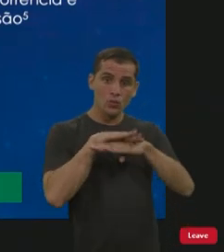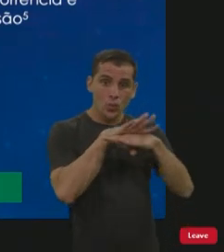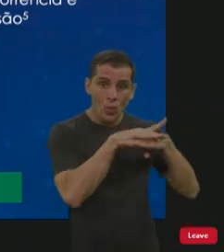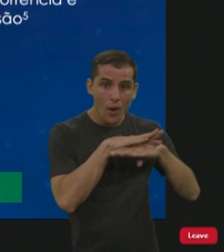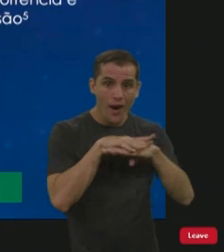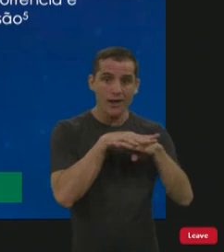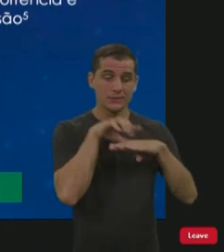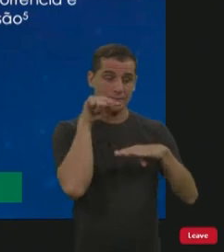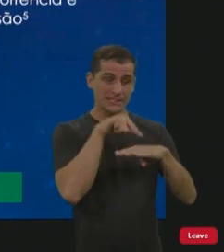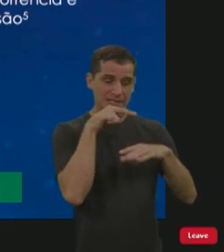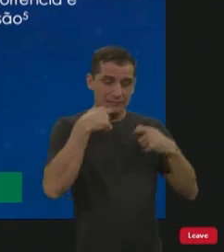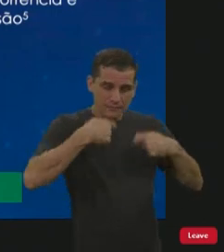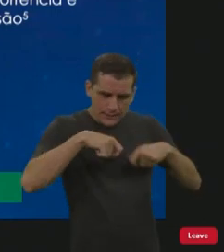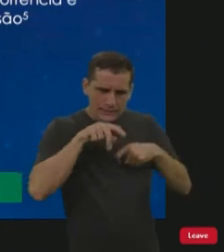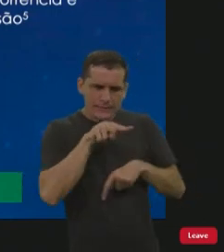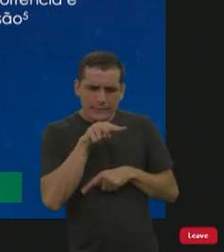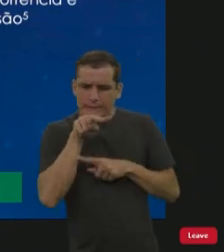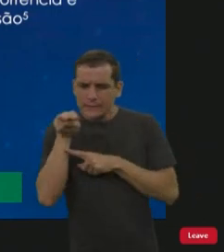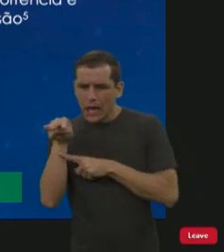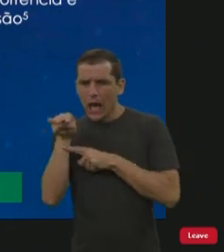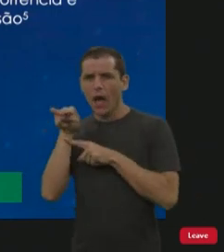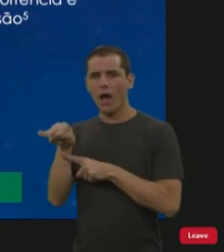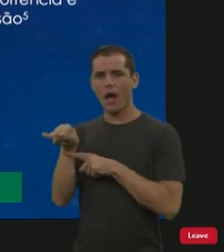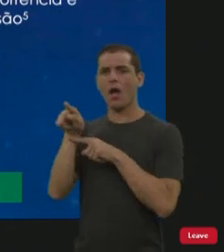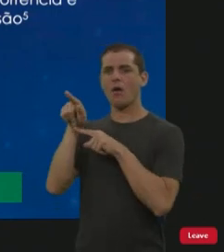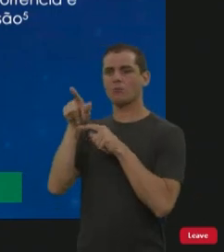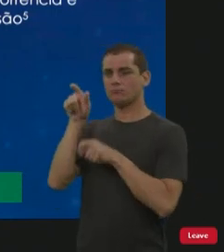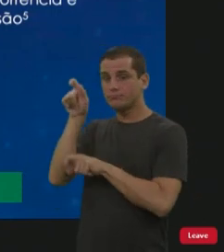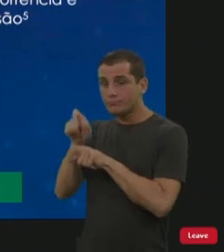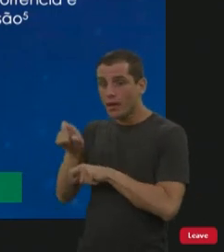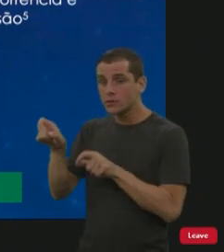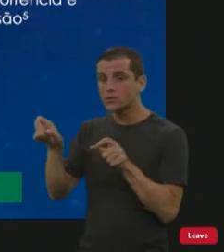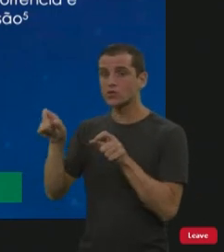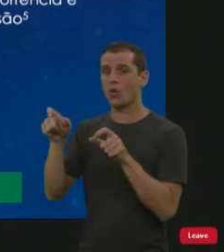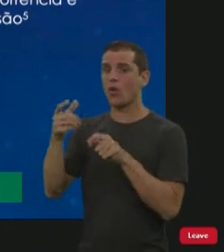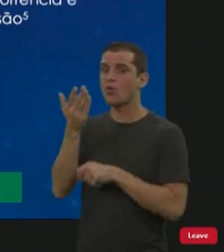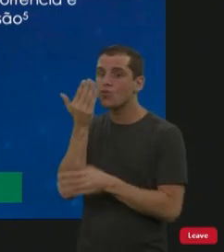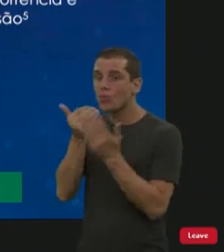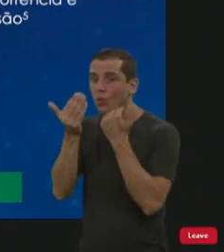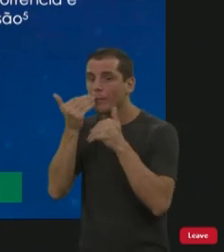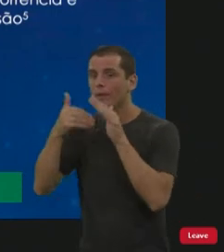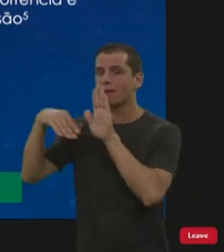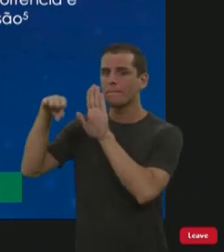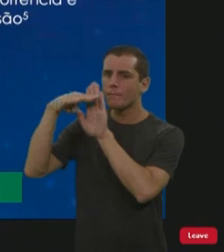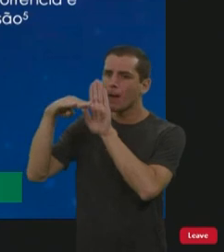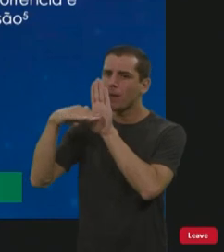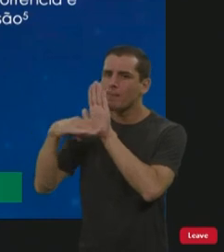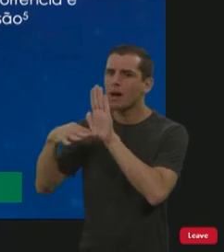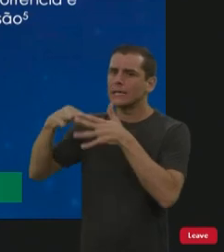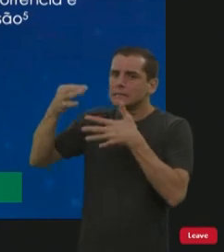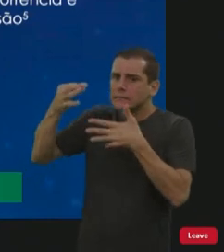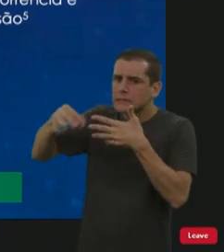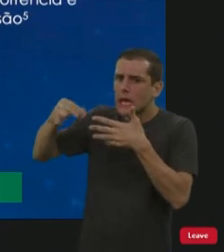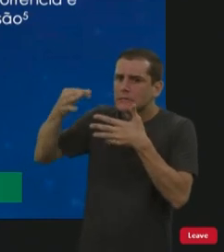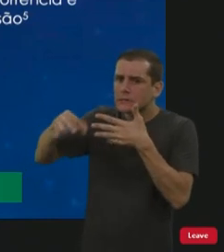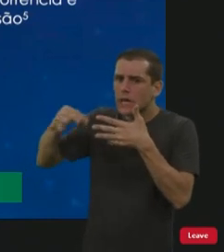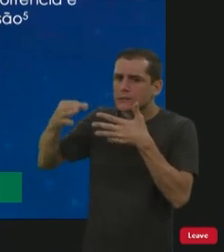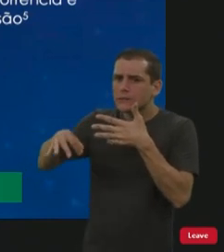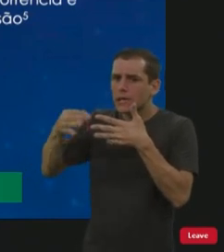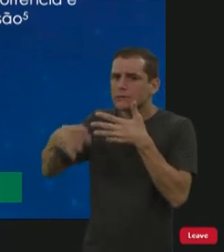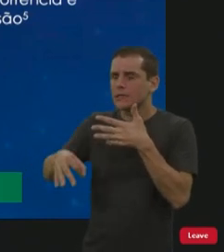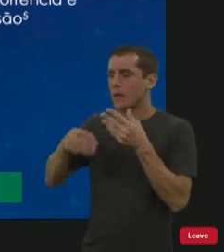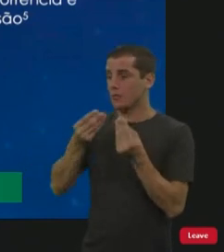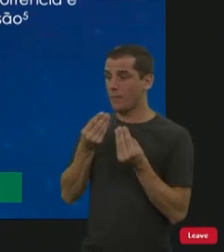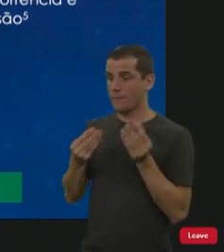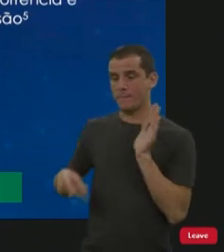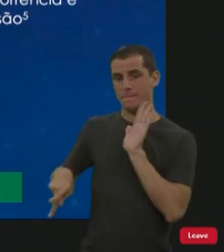tem que estar fazendo a dieta da maneira adequada, calculando as quantidades, consumindo as alimentações, a gente vai citar